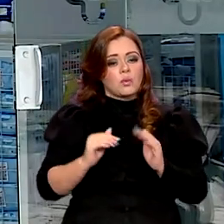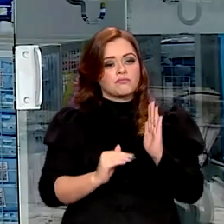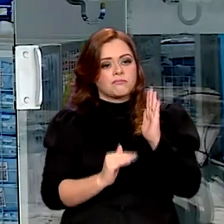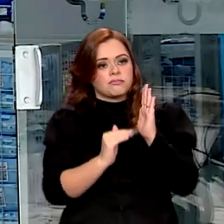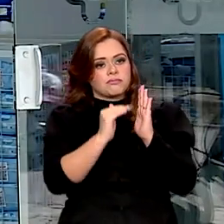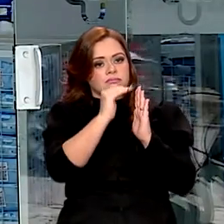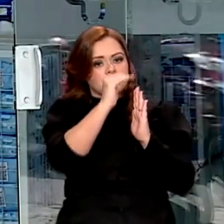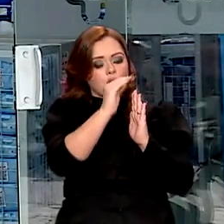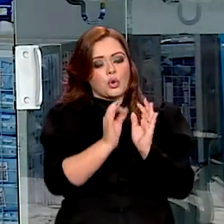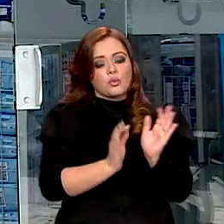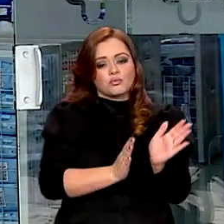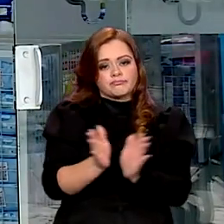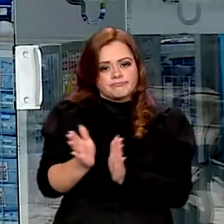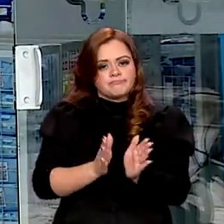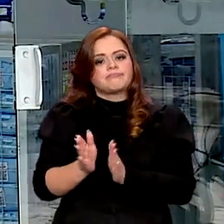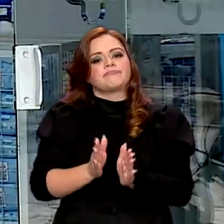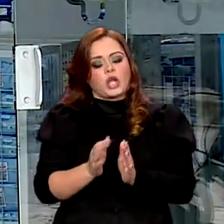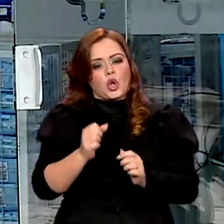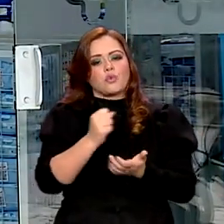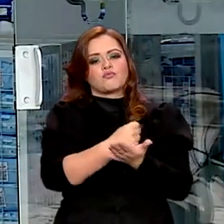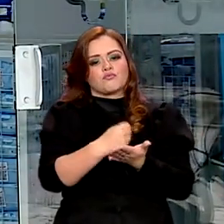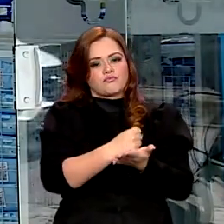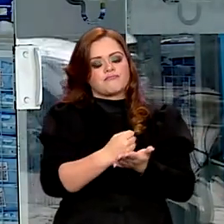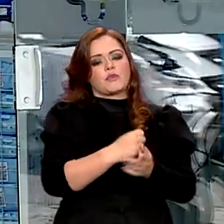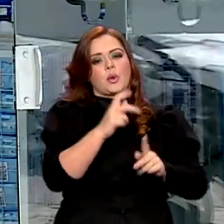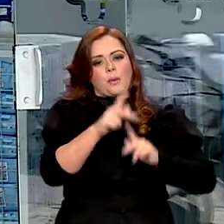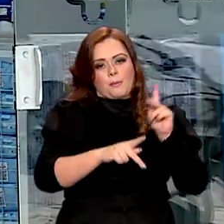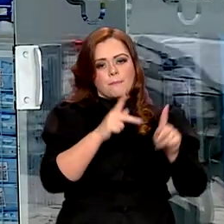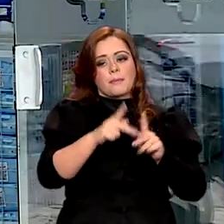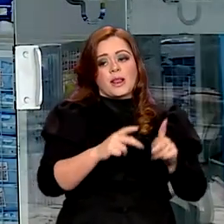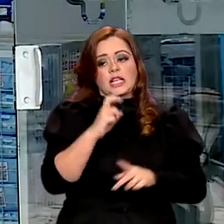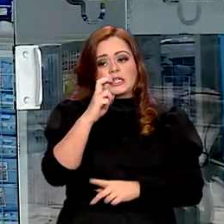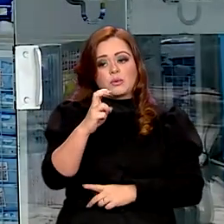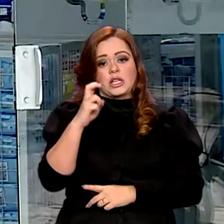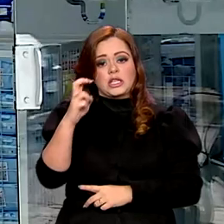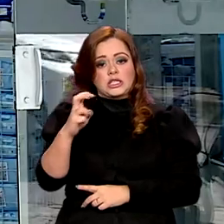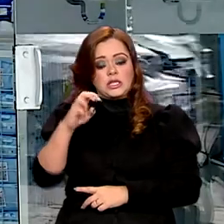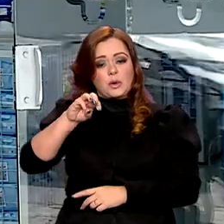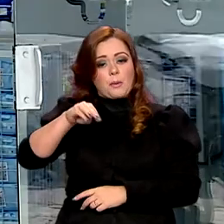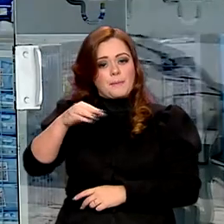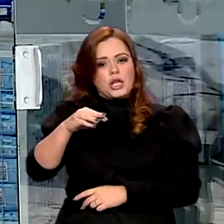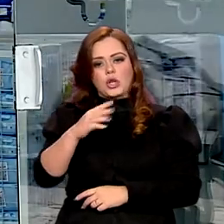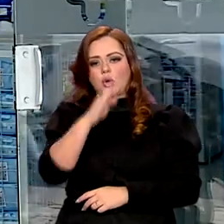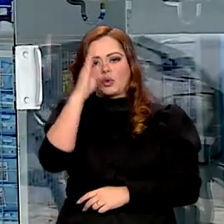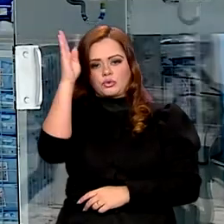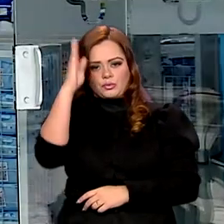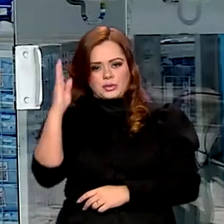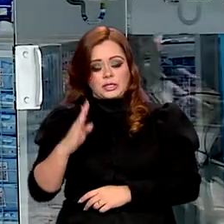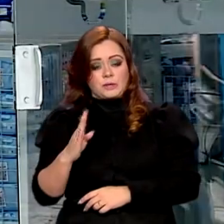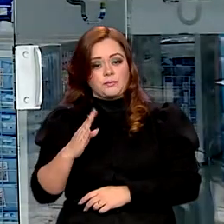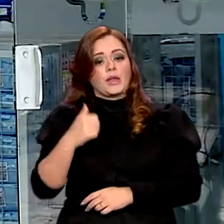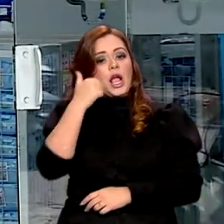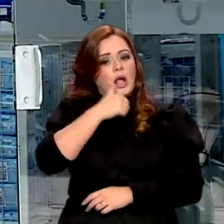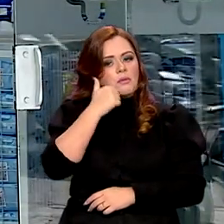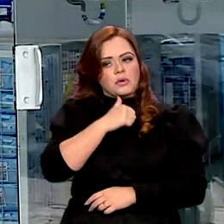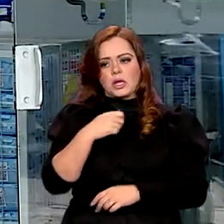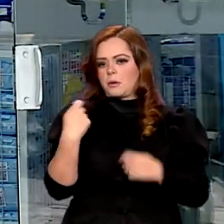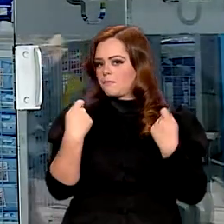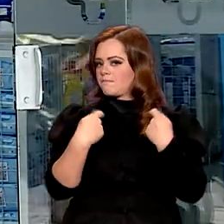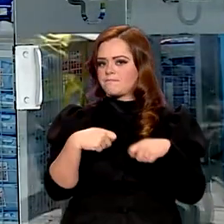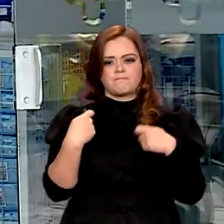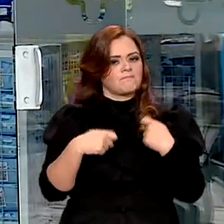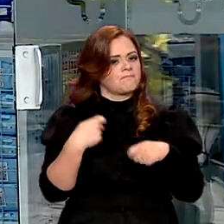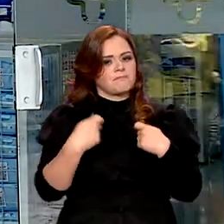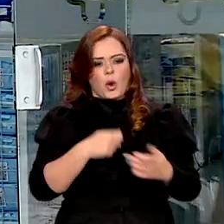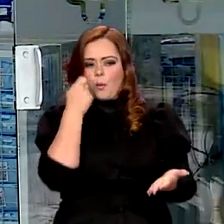amplia a assistência farmacêutica para cerca de 55 milhões de brasileiros. E as mulheres não vão pagar mais